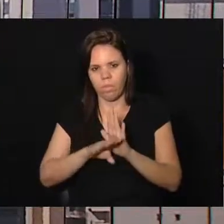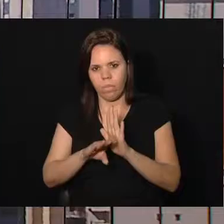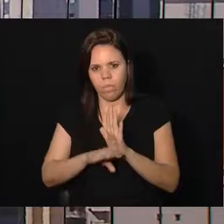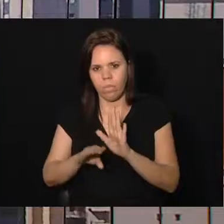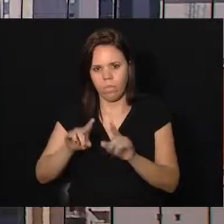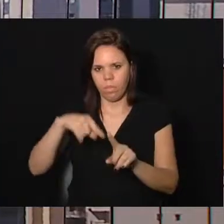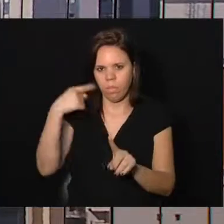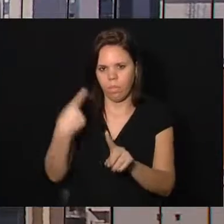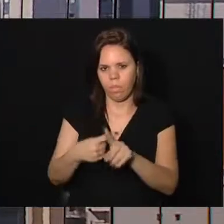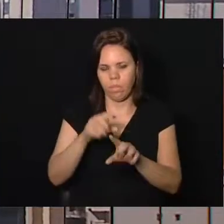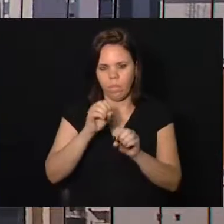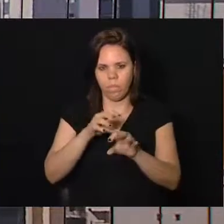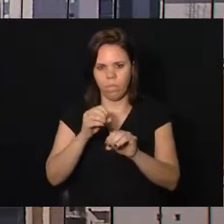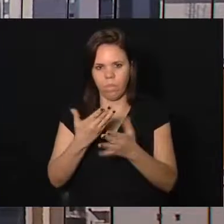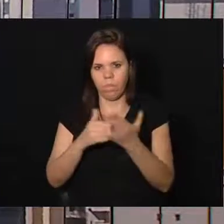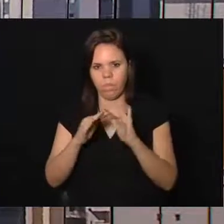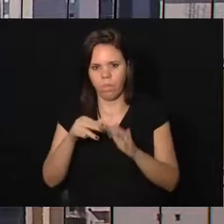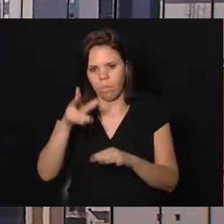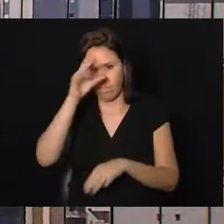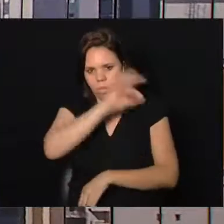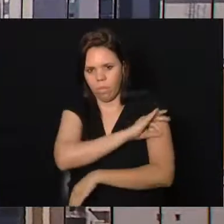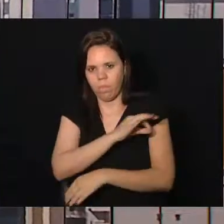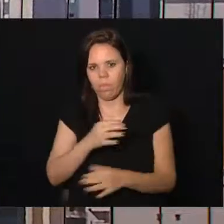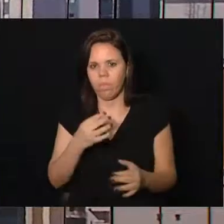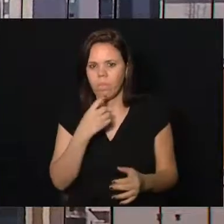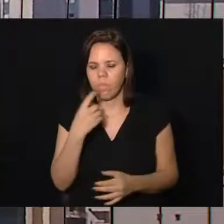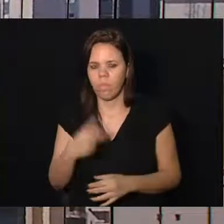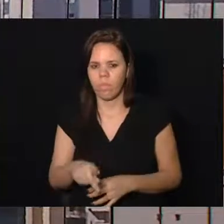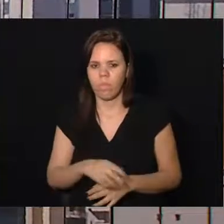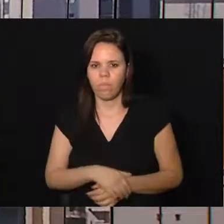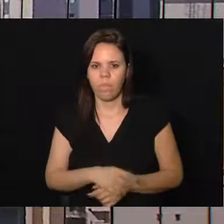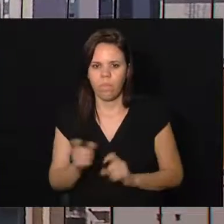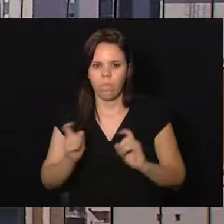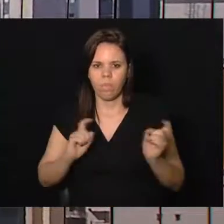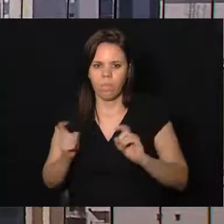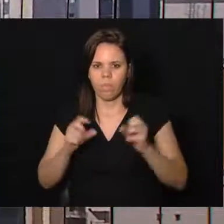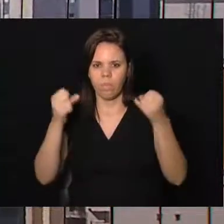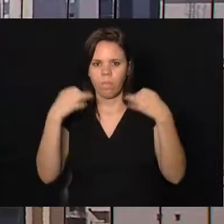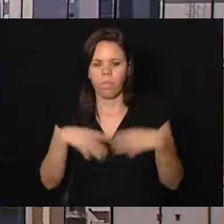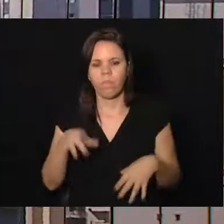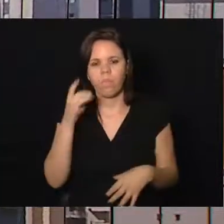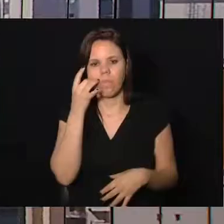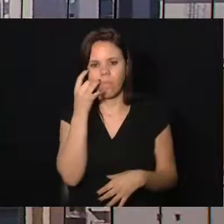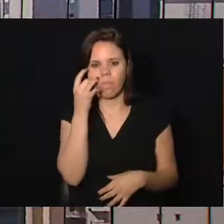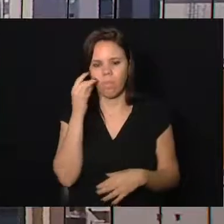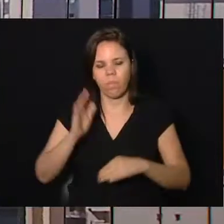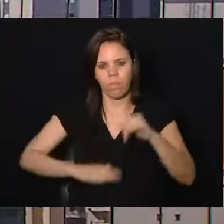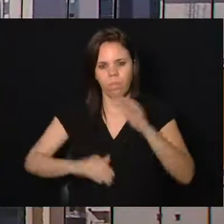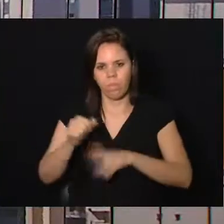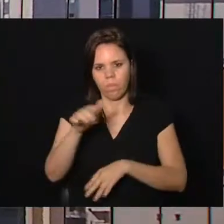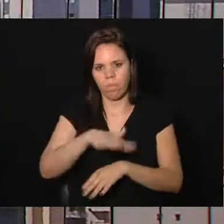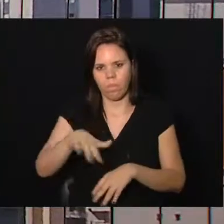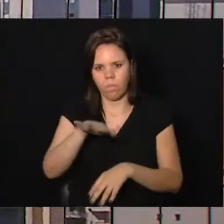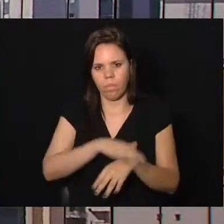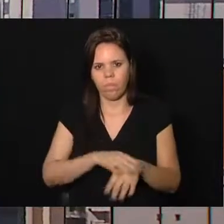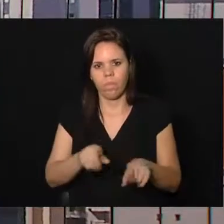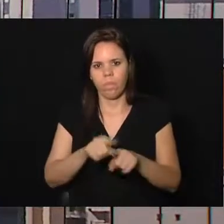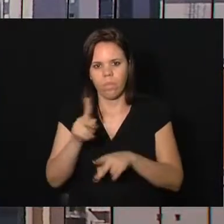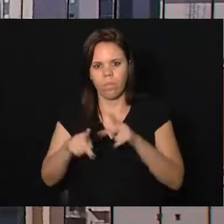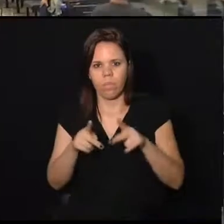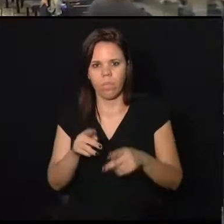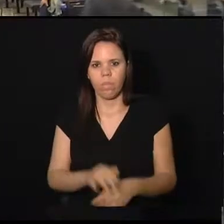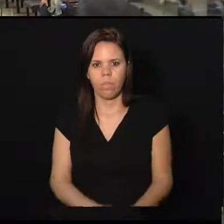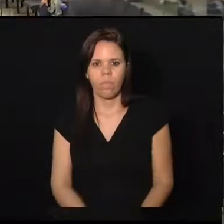Mais Educação nas escolas municipais de Campinas. A reunião contou com a presença de profissionais da área e da